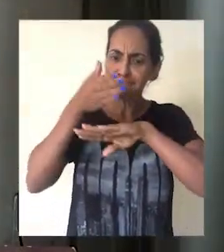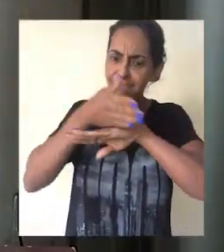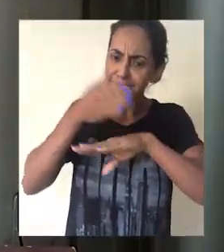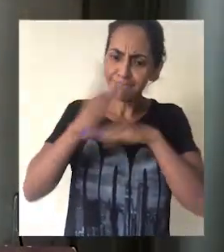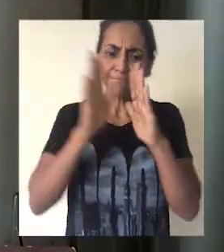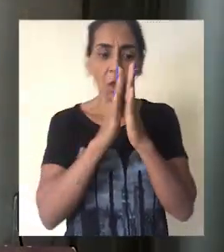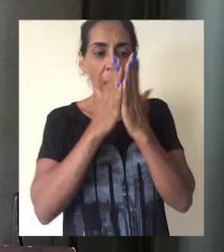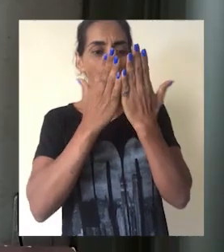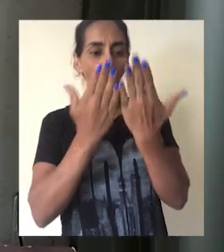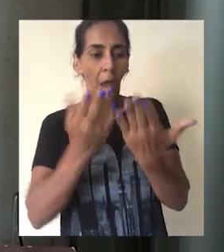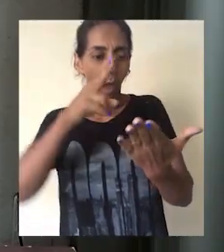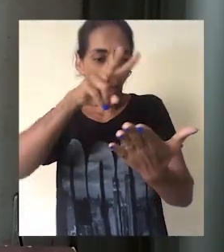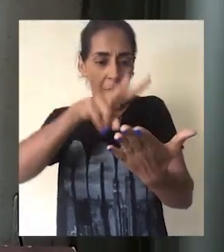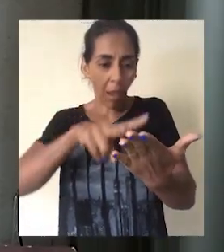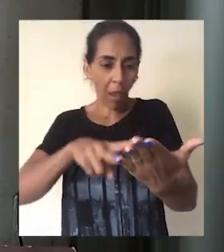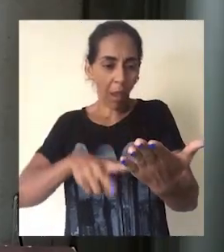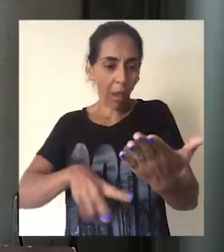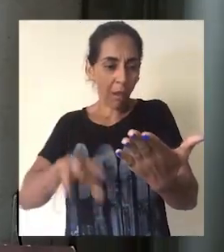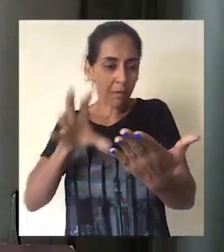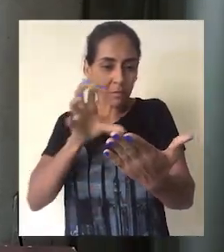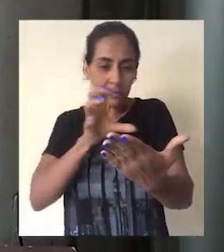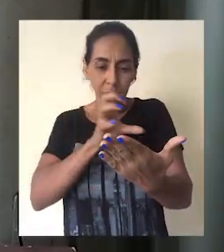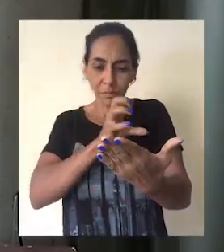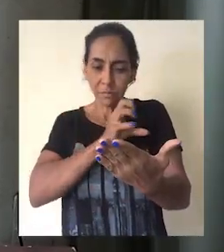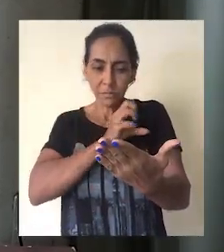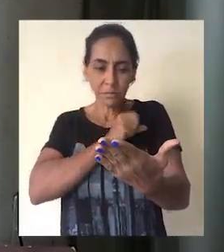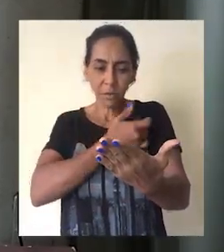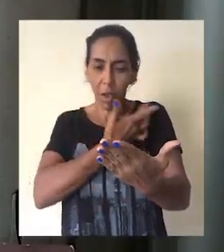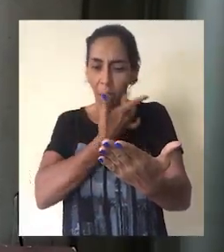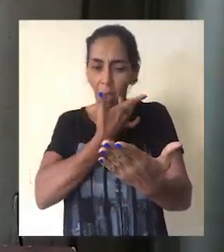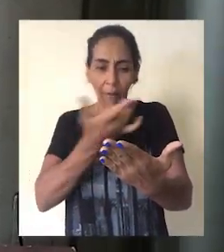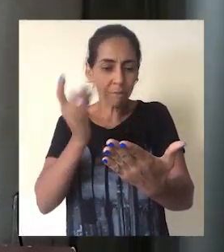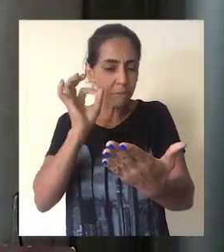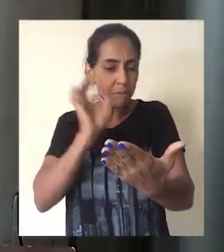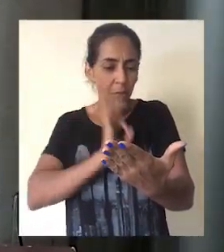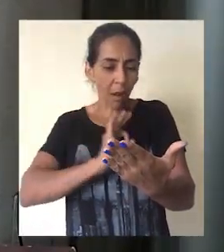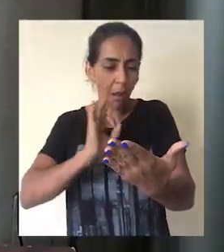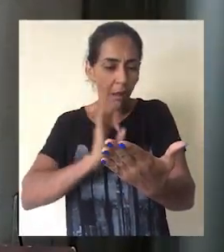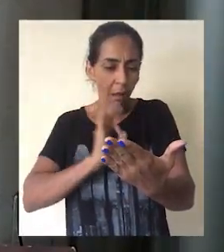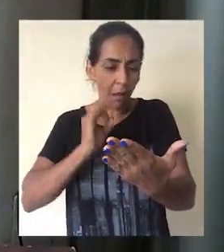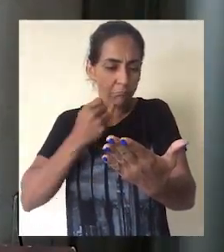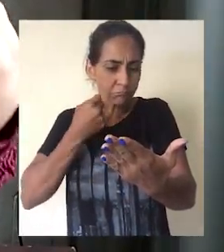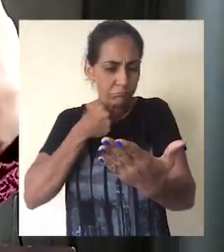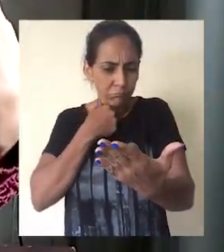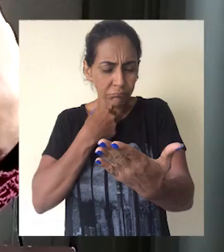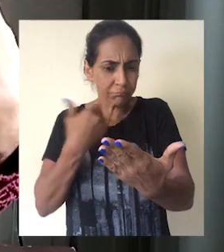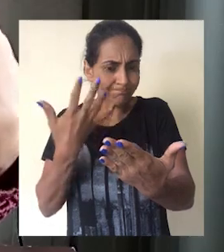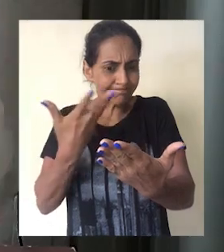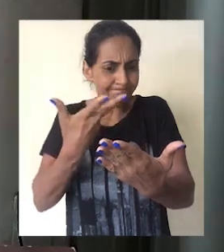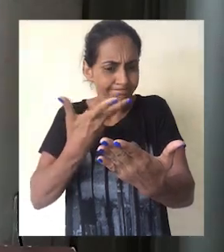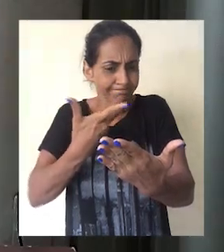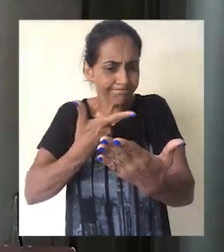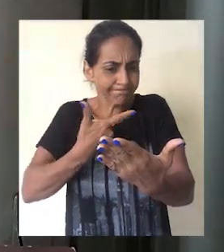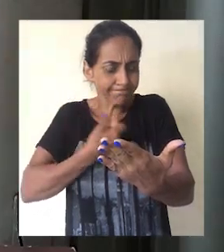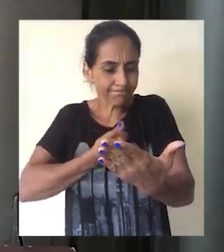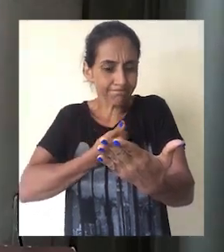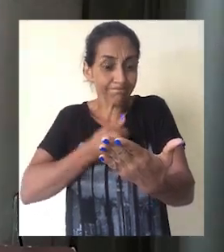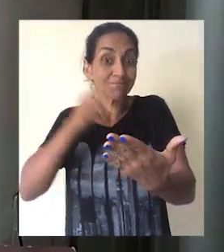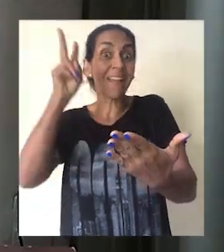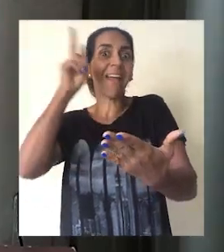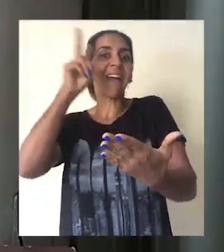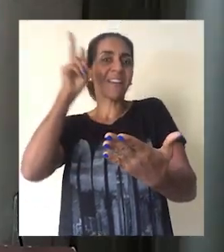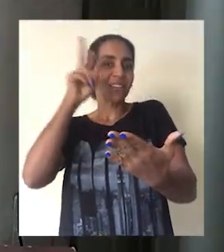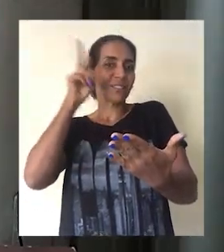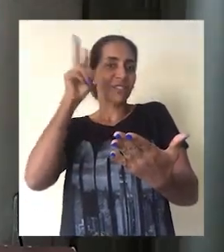e comecei a ler, eu me entreguei completamente à história, achei de uma genialidade incrível. A história então se